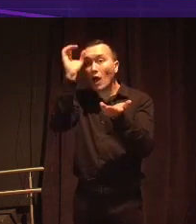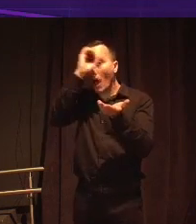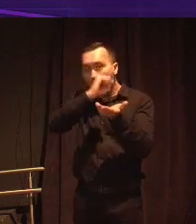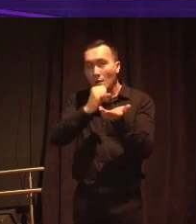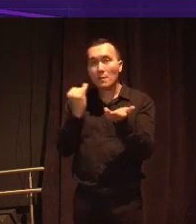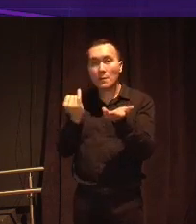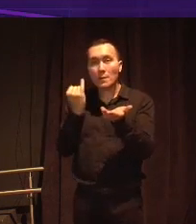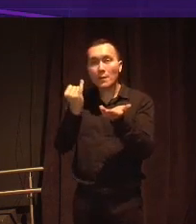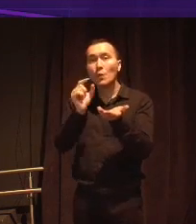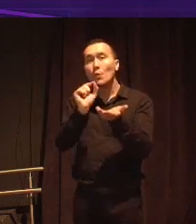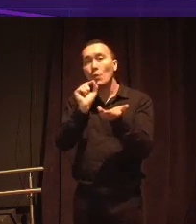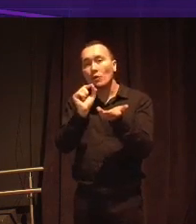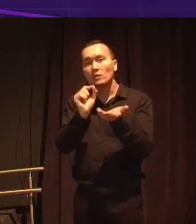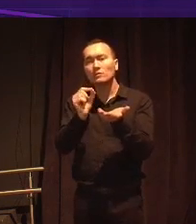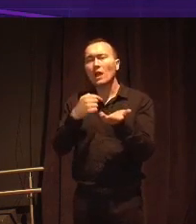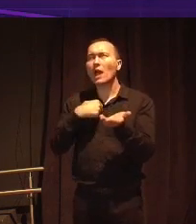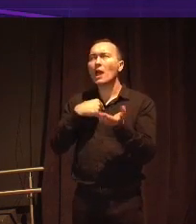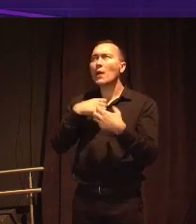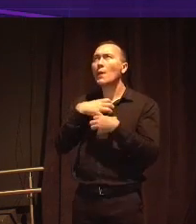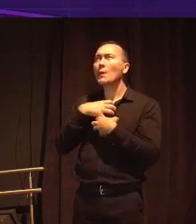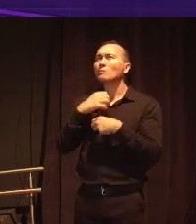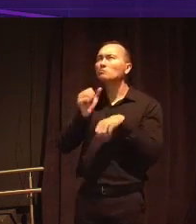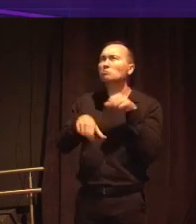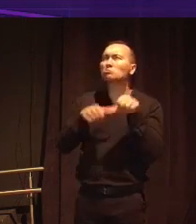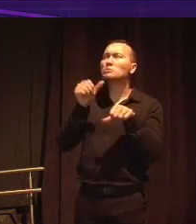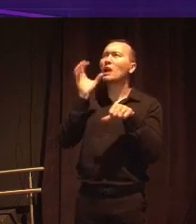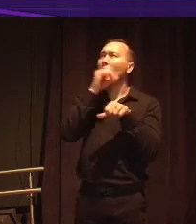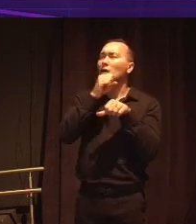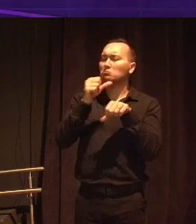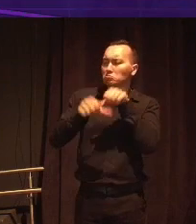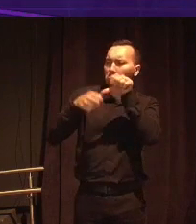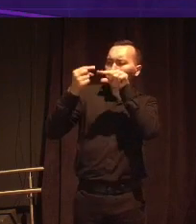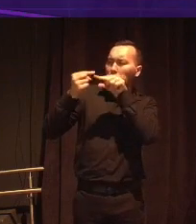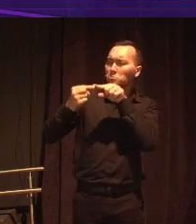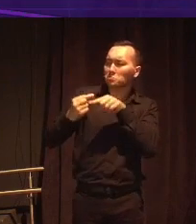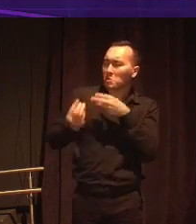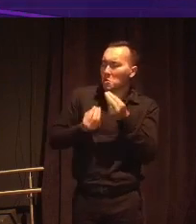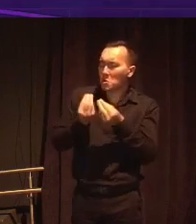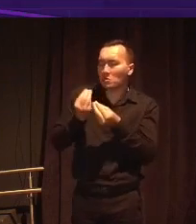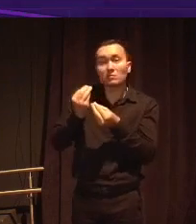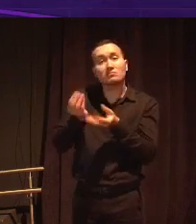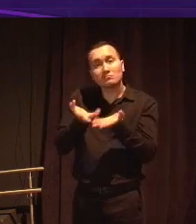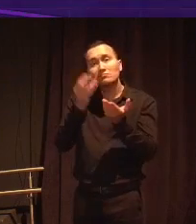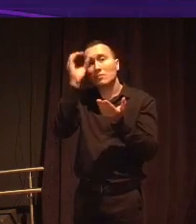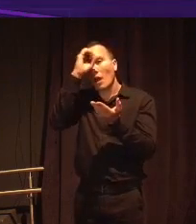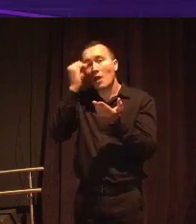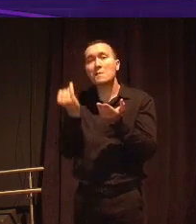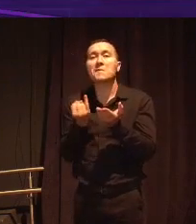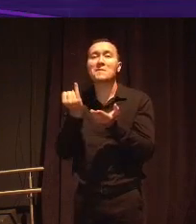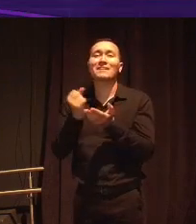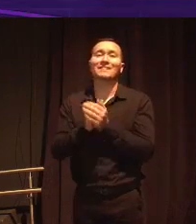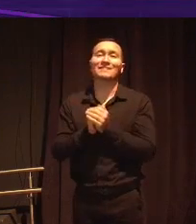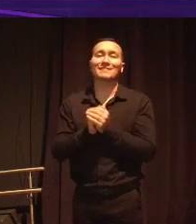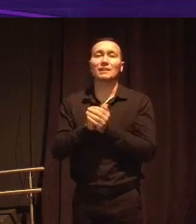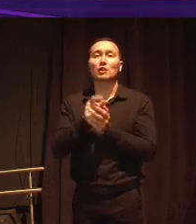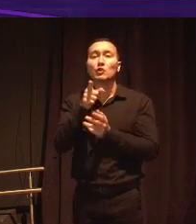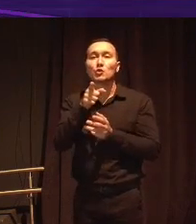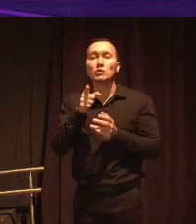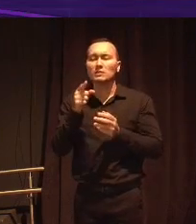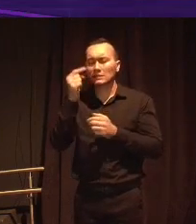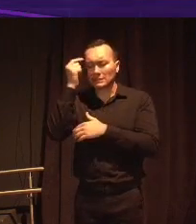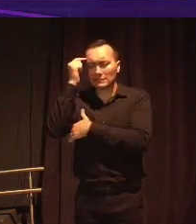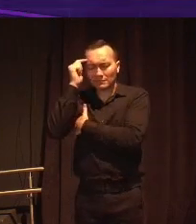super importante ter esse olhar sem dor, né? Sem sofrer, porque eu tenho visto muitas